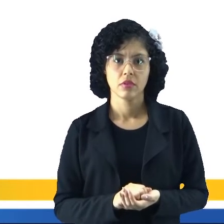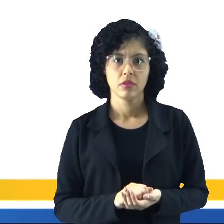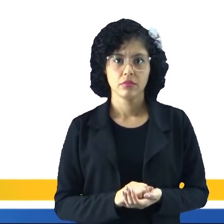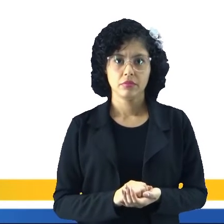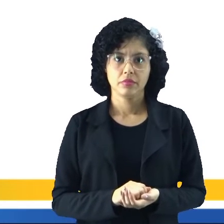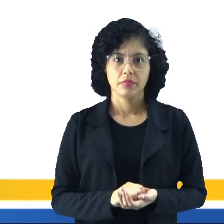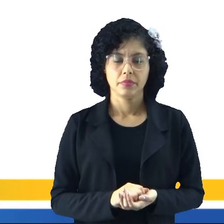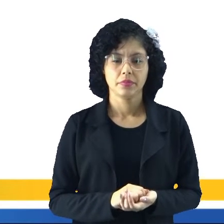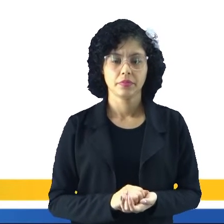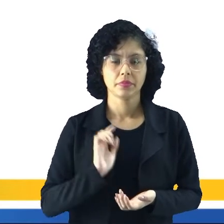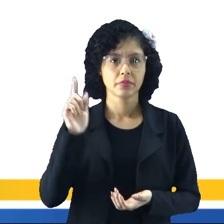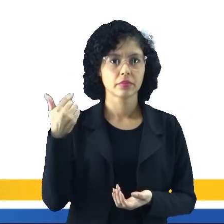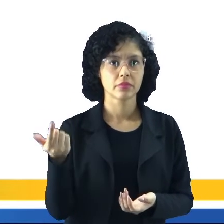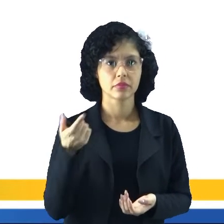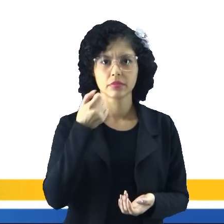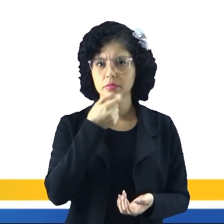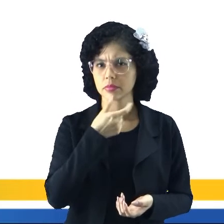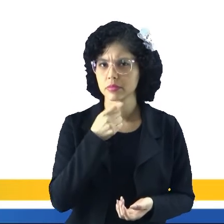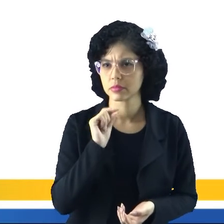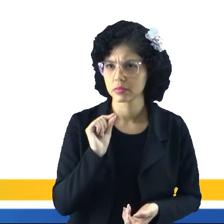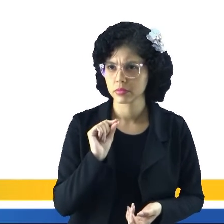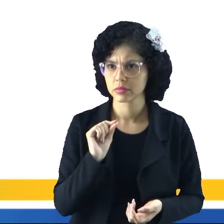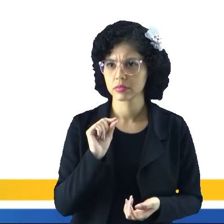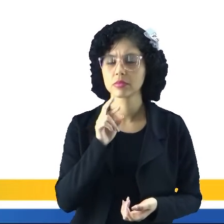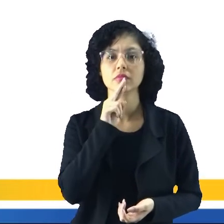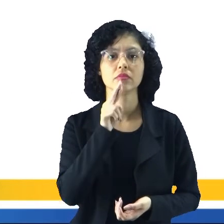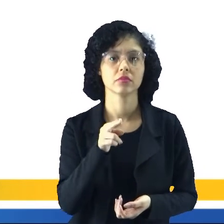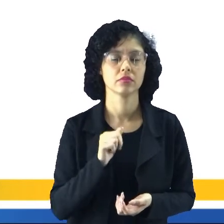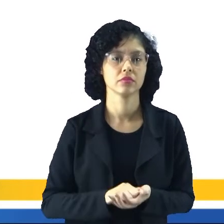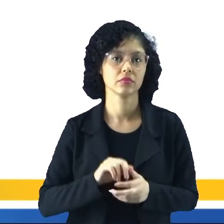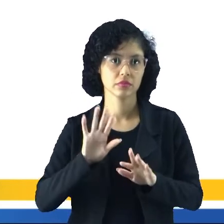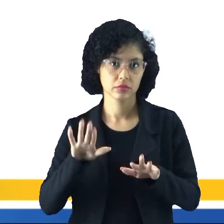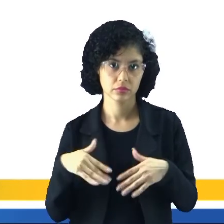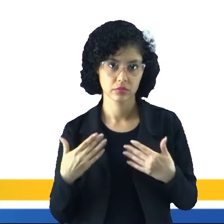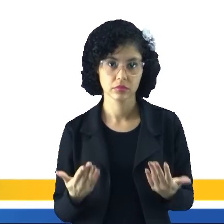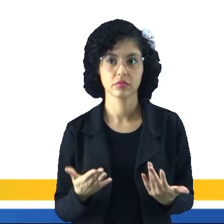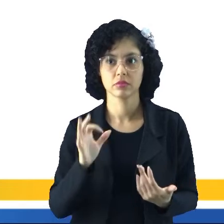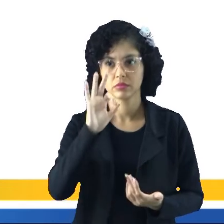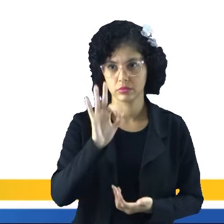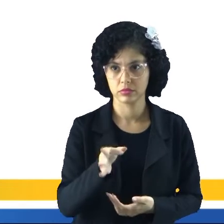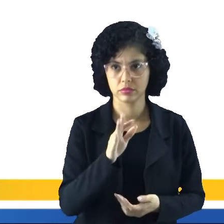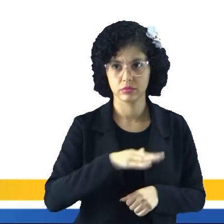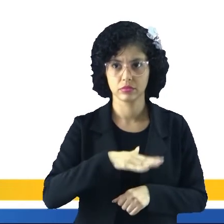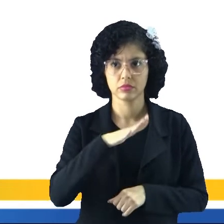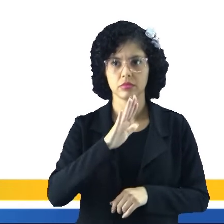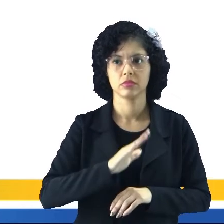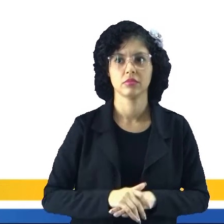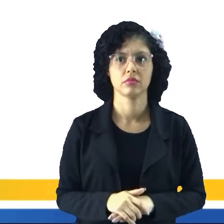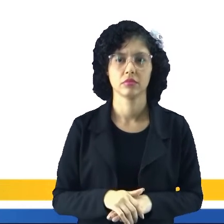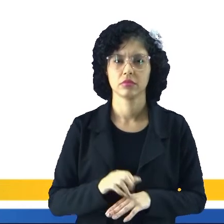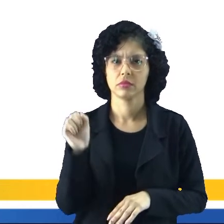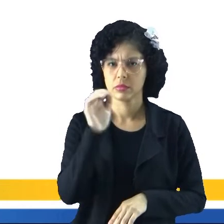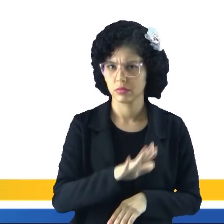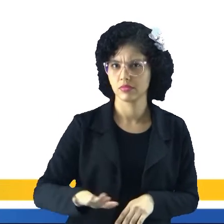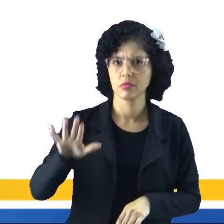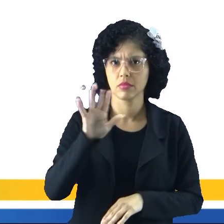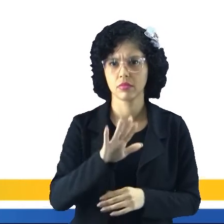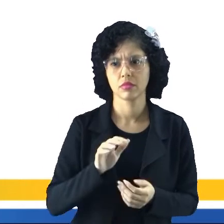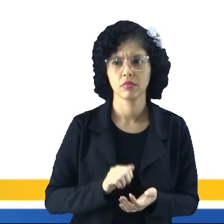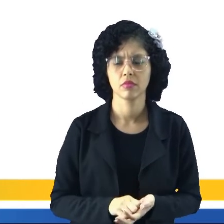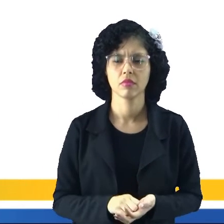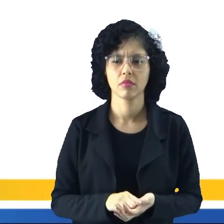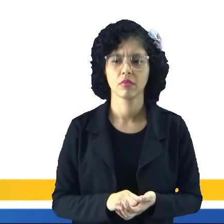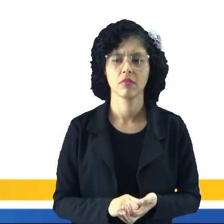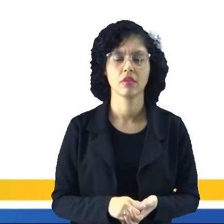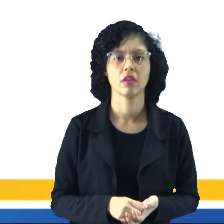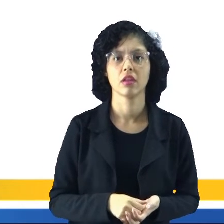é aquela pegadinha assim, dentro da resposta certa, eu tenho que ver qual é que está mais certa, né? Porque nem todas ali são assertativas